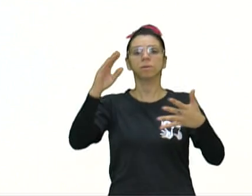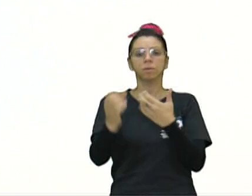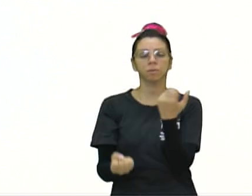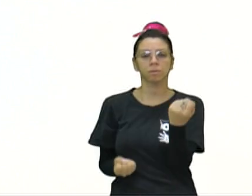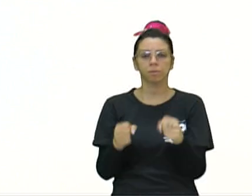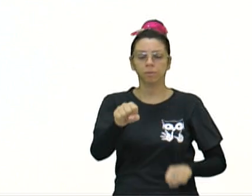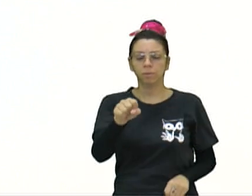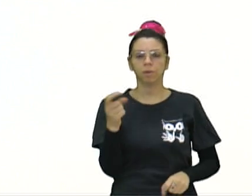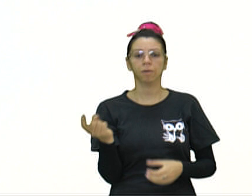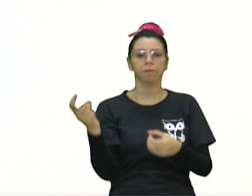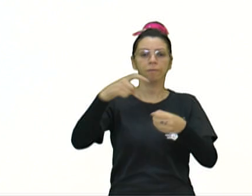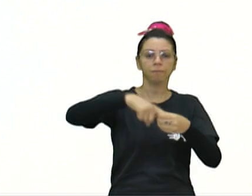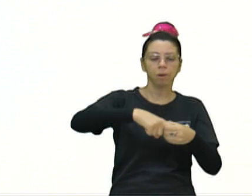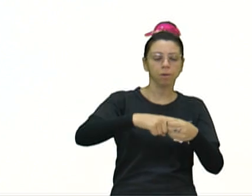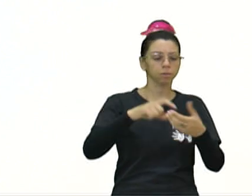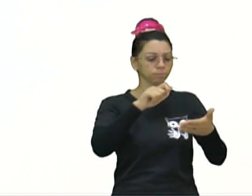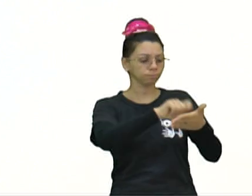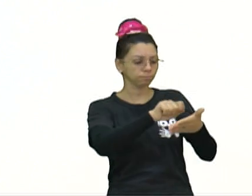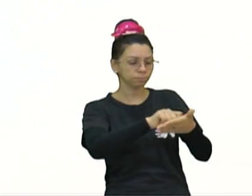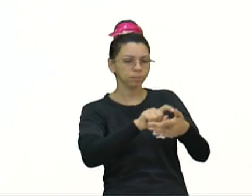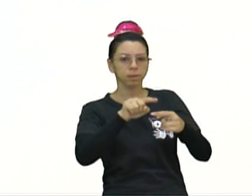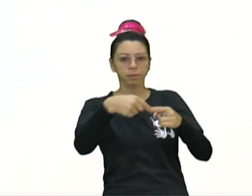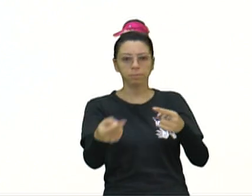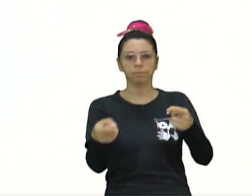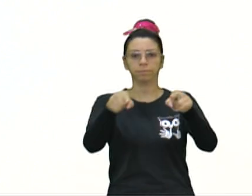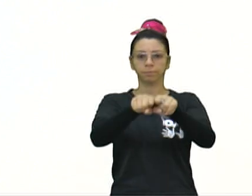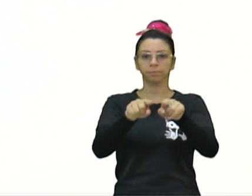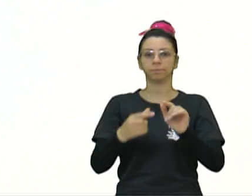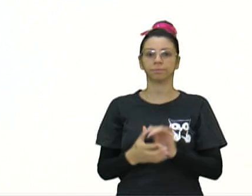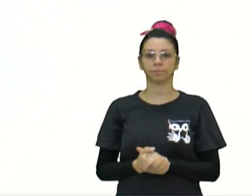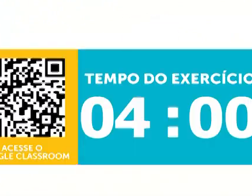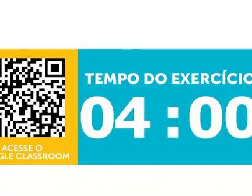Volta lá, revê esses princípios, anota eles que já voltamos.